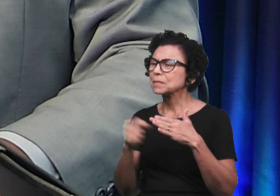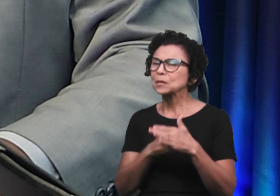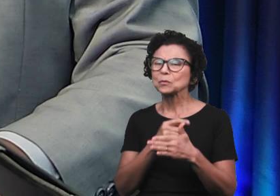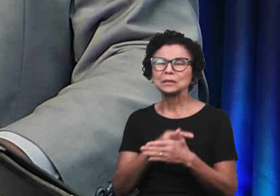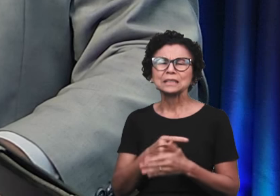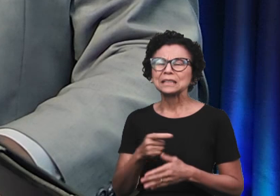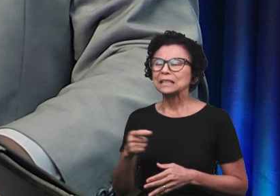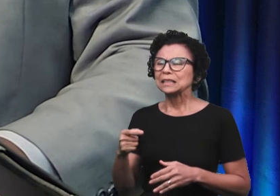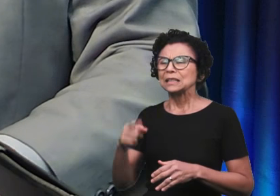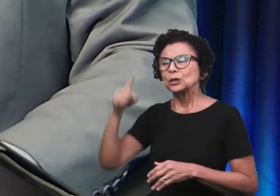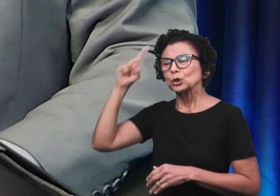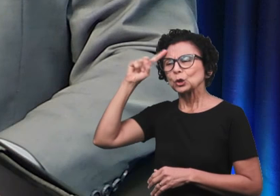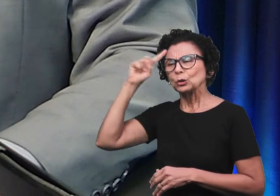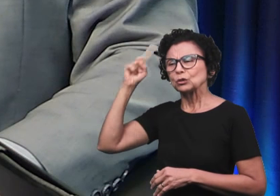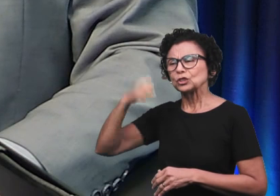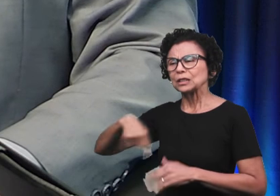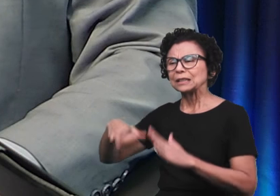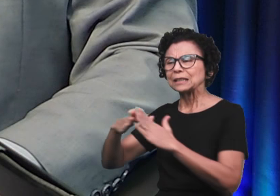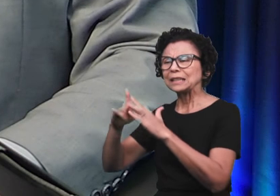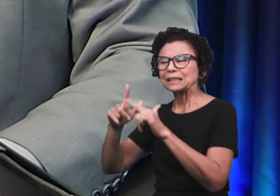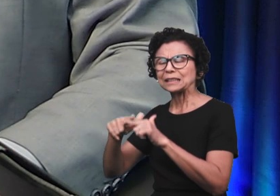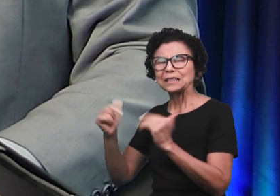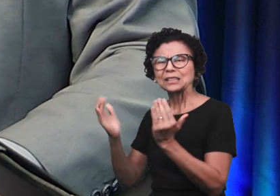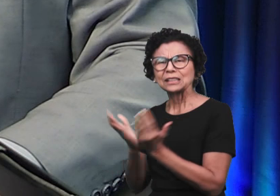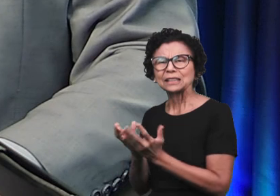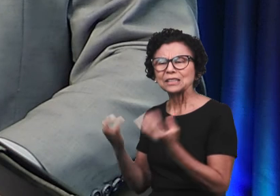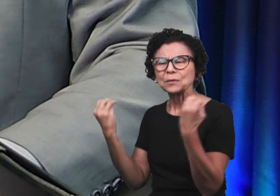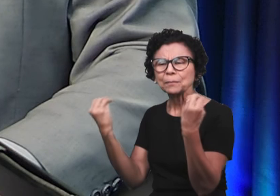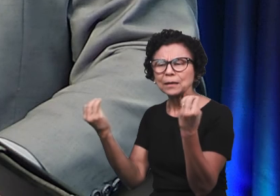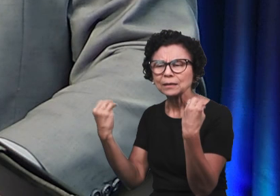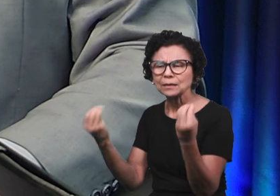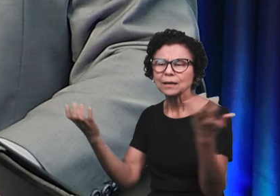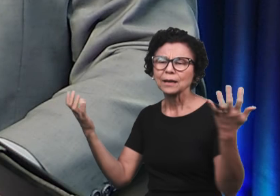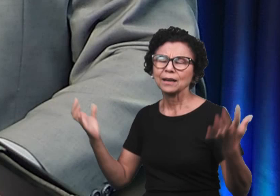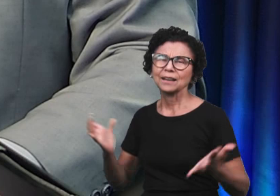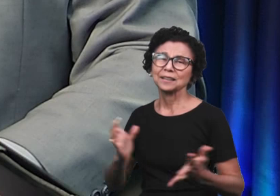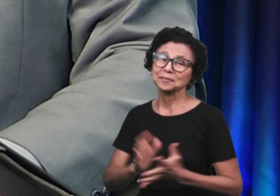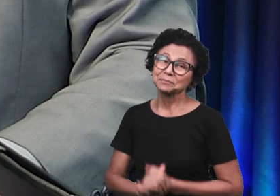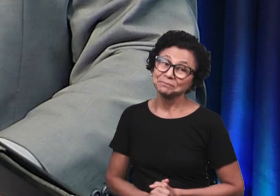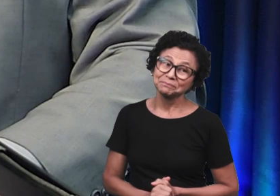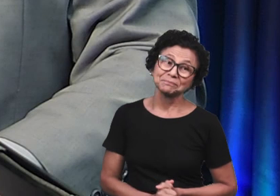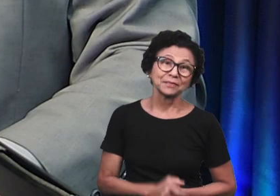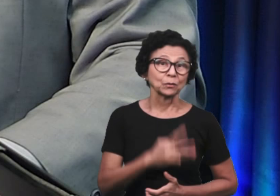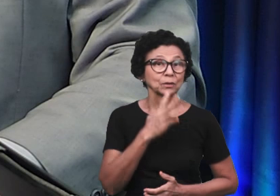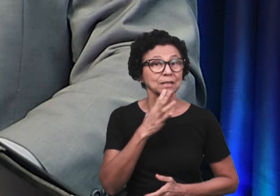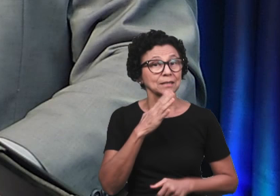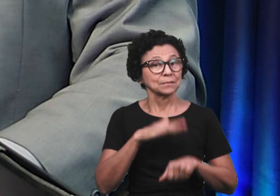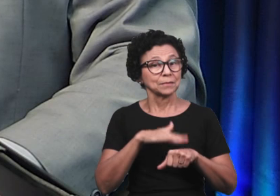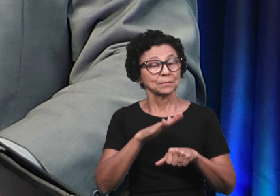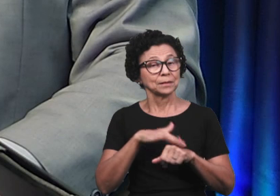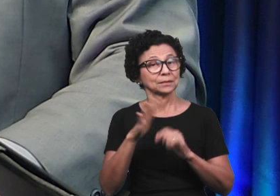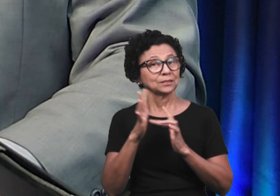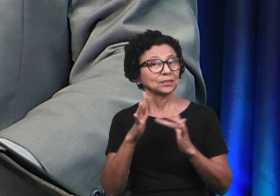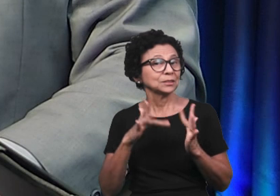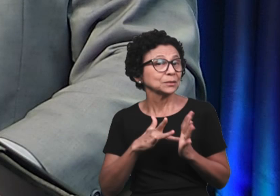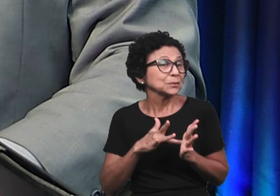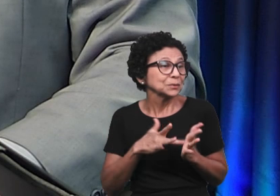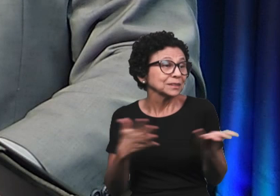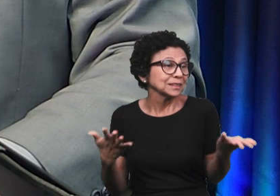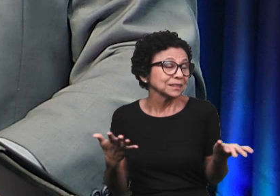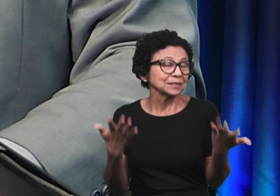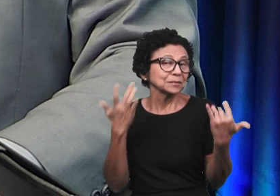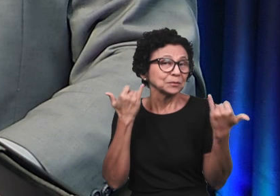Rei. Exato. Sobre as nossas experiências, sobre o que o Espírito Santo tem feito, né? O reino que ele tem para nós. Então é muita